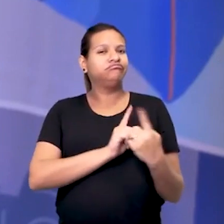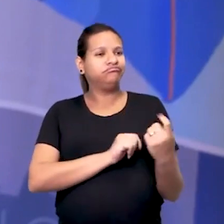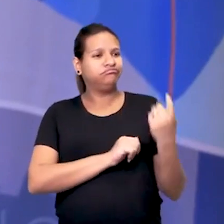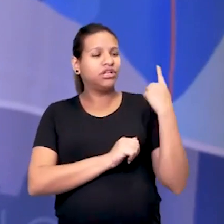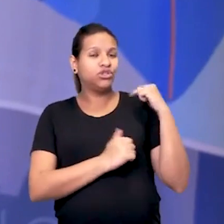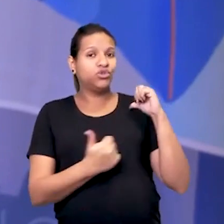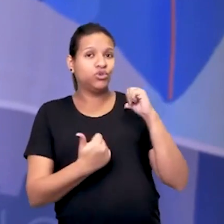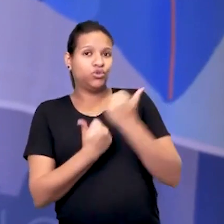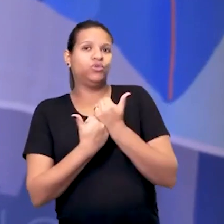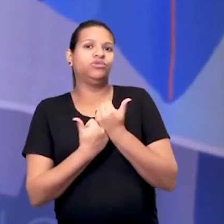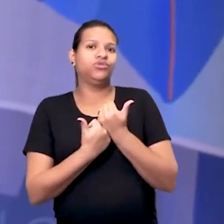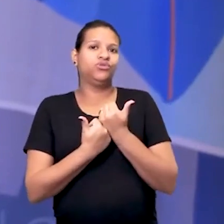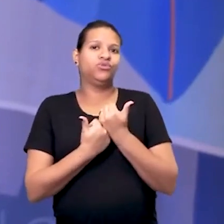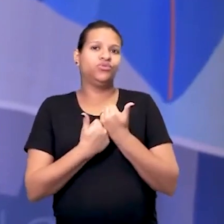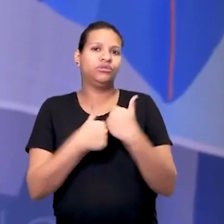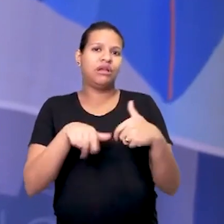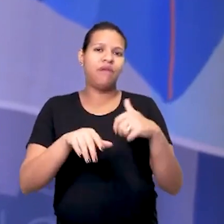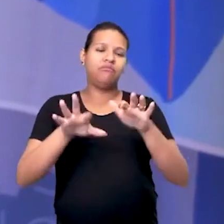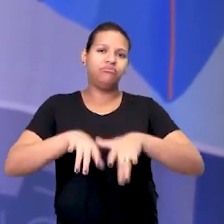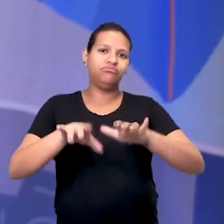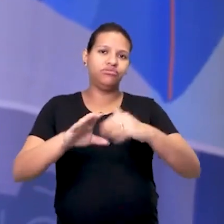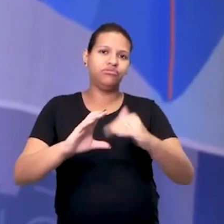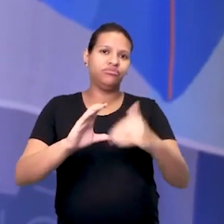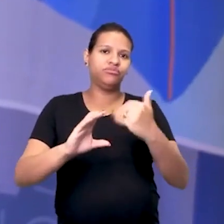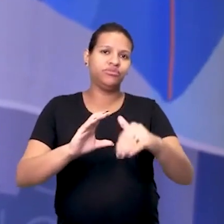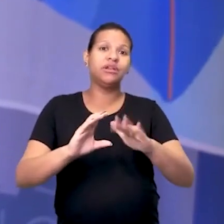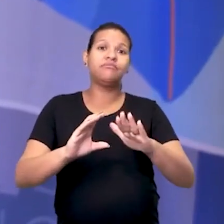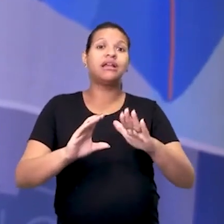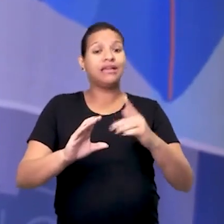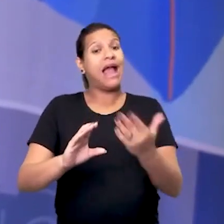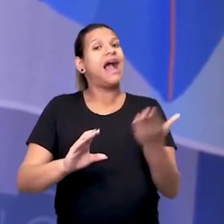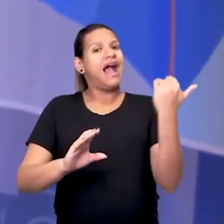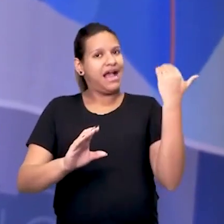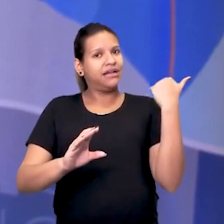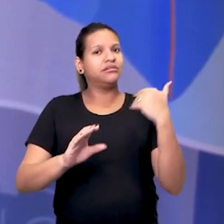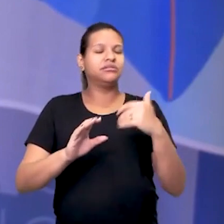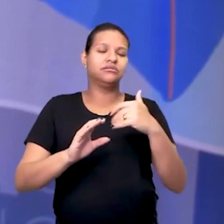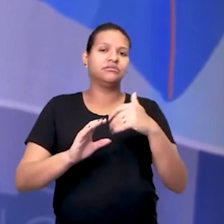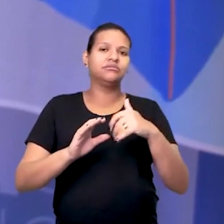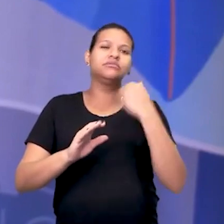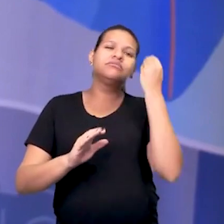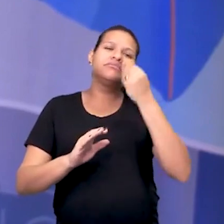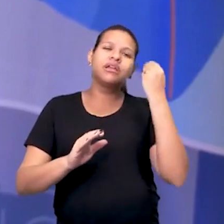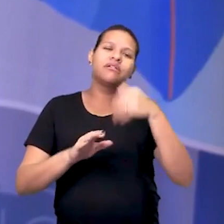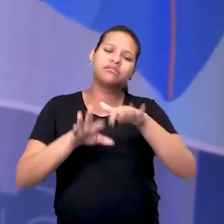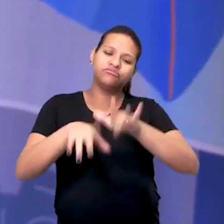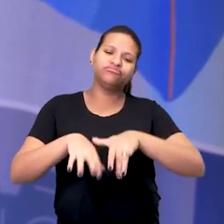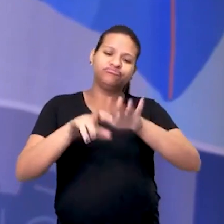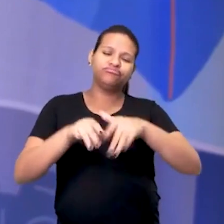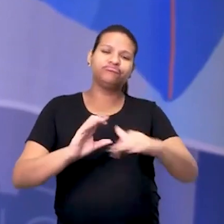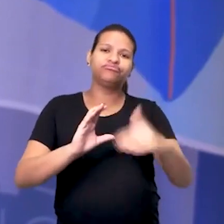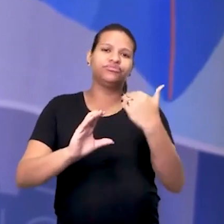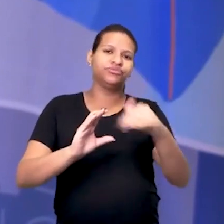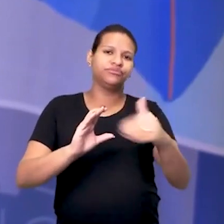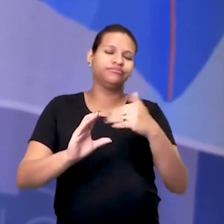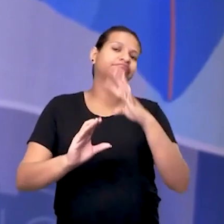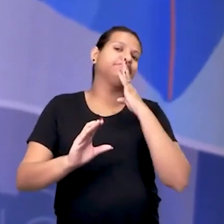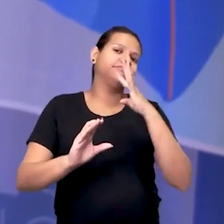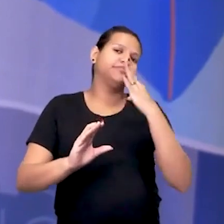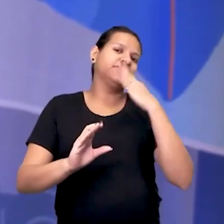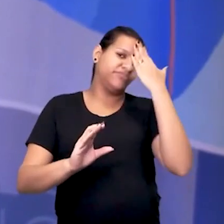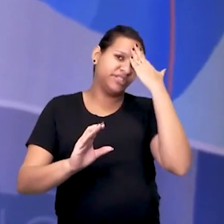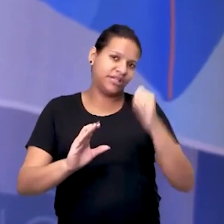substituída por um robô mas ele sabe atender ele estava na Linha de Frente durante um tempo ele tem essa experiência ele tem esse